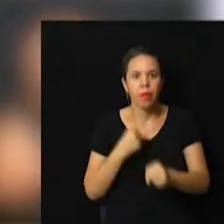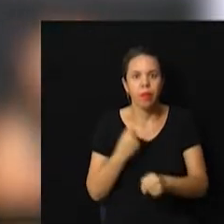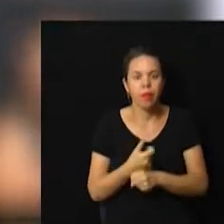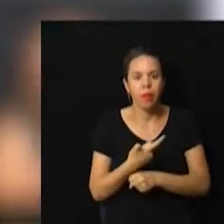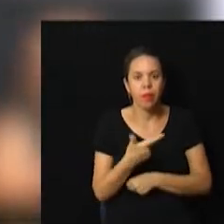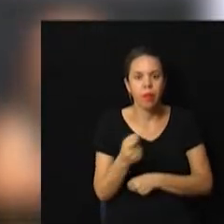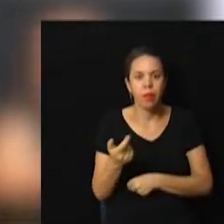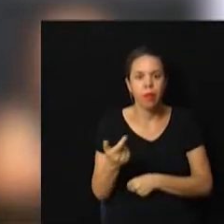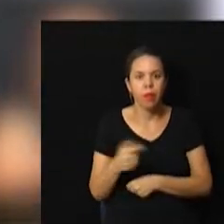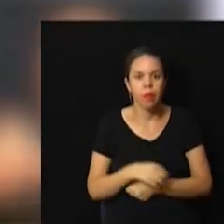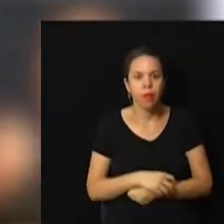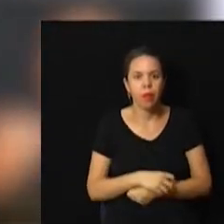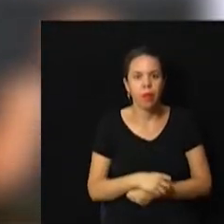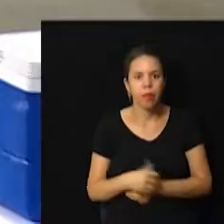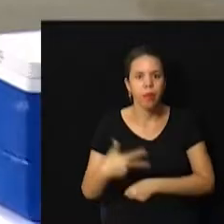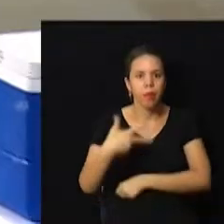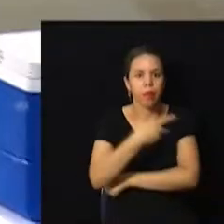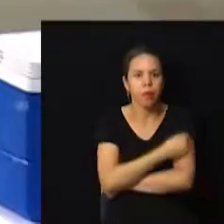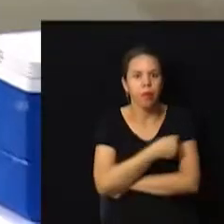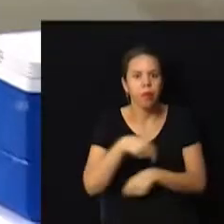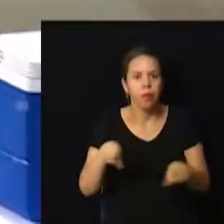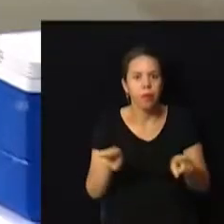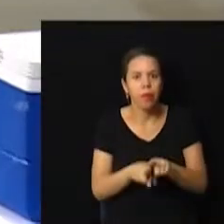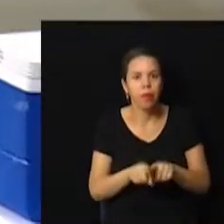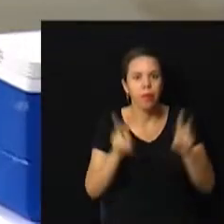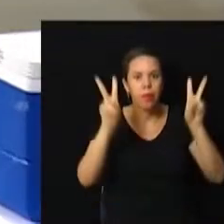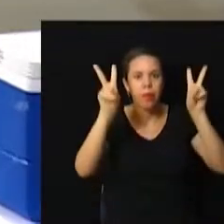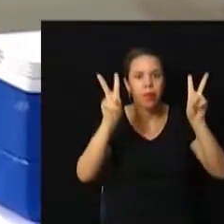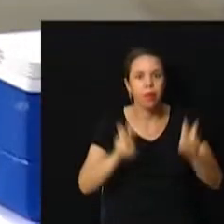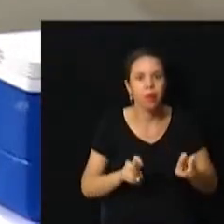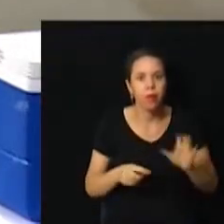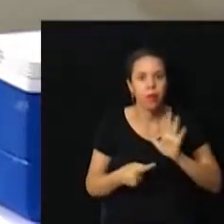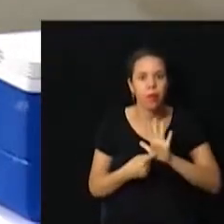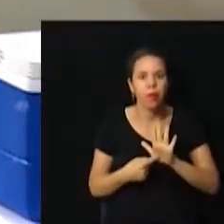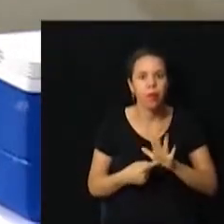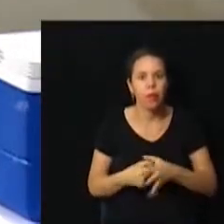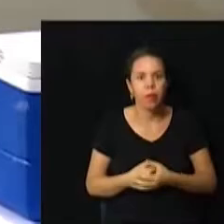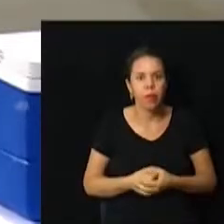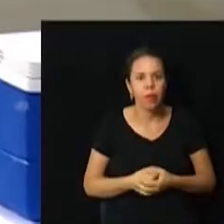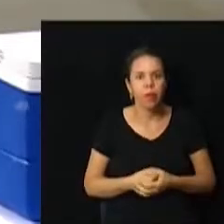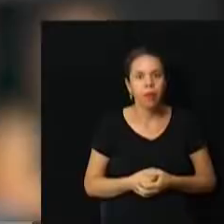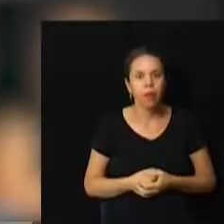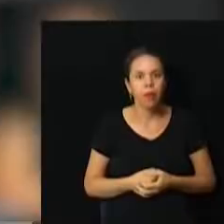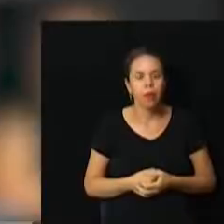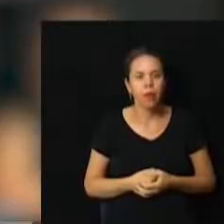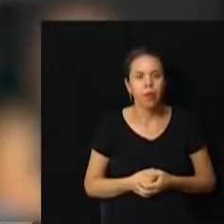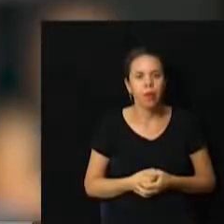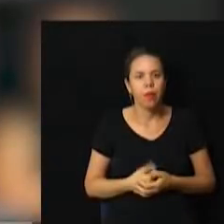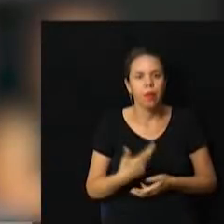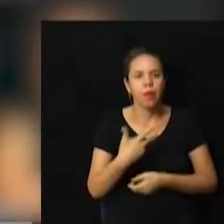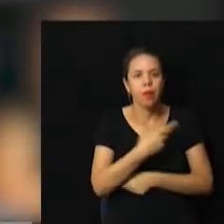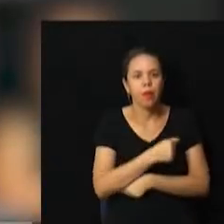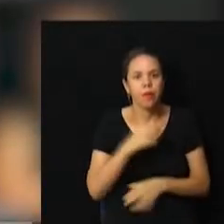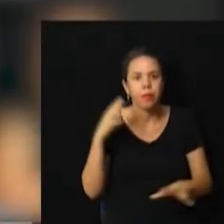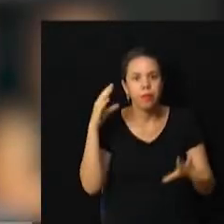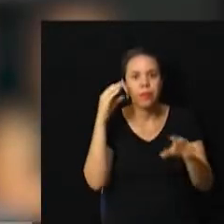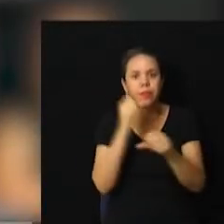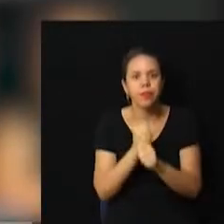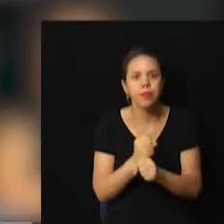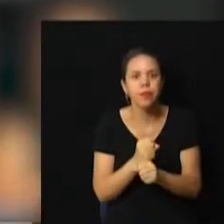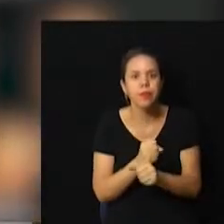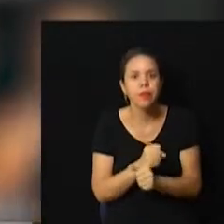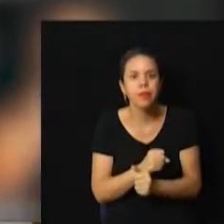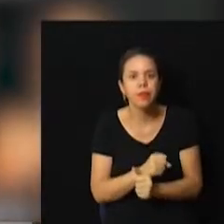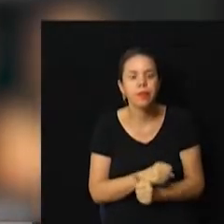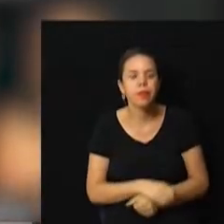no ano de 2022. Vacinação também foi tema da apresentação. Na cobertura vacinal, o total